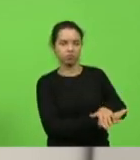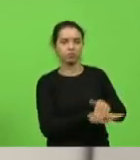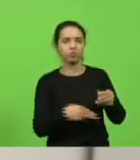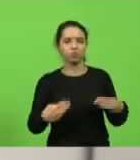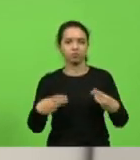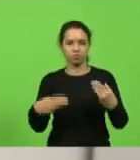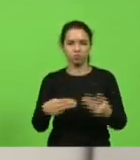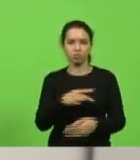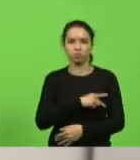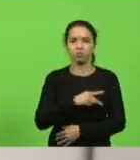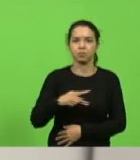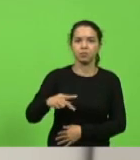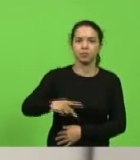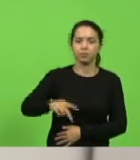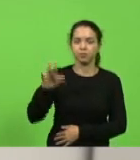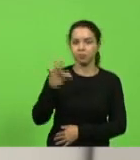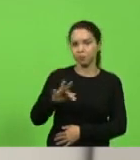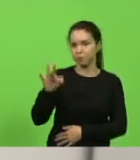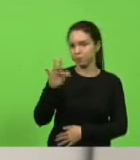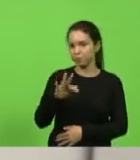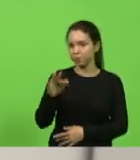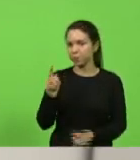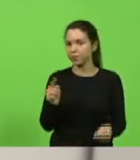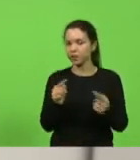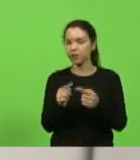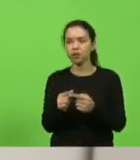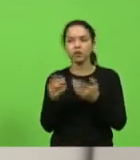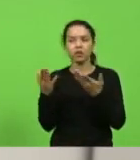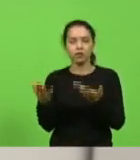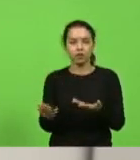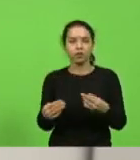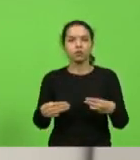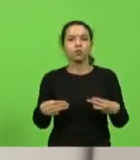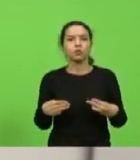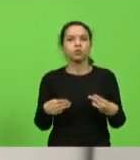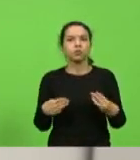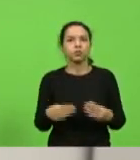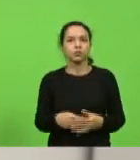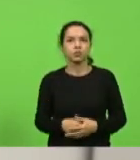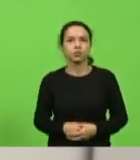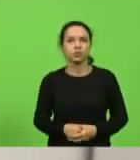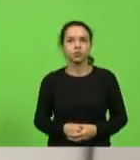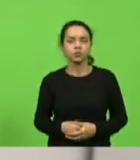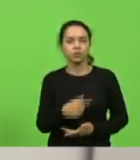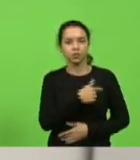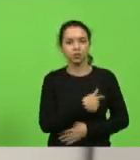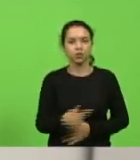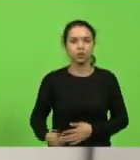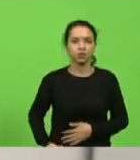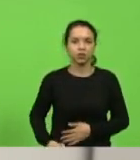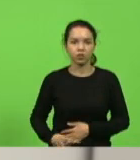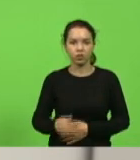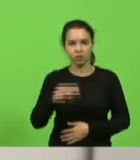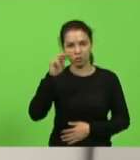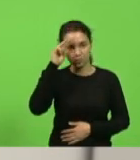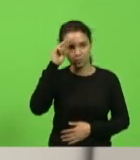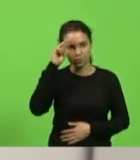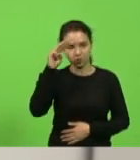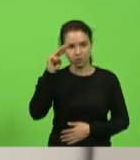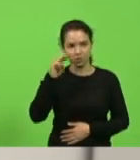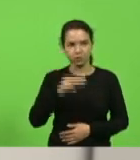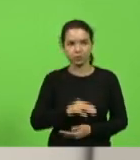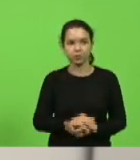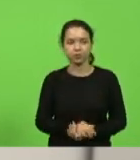Público Federal, em relação, então, ao governador Carlos Moisés da Silva, não